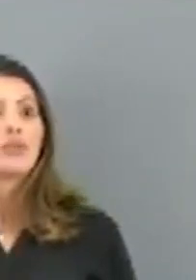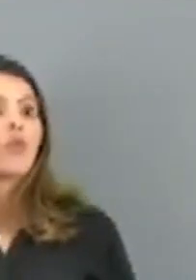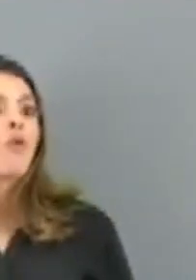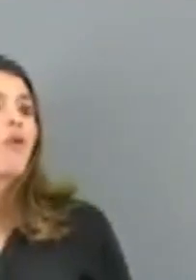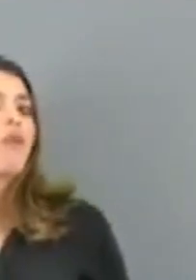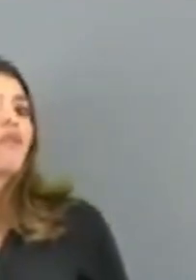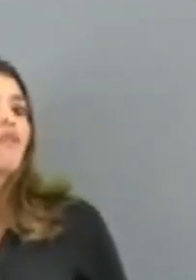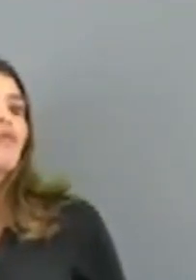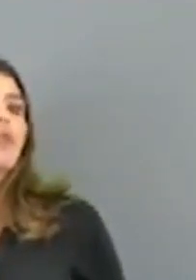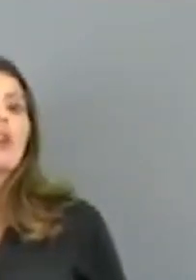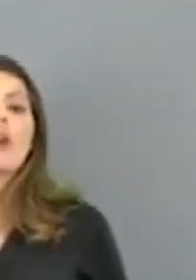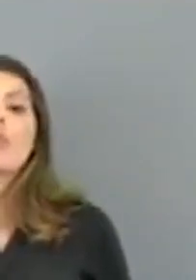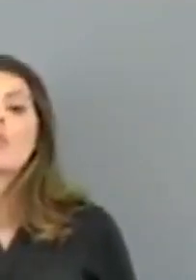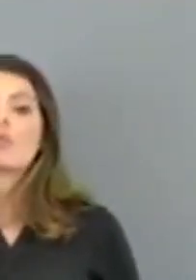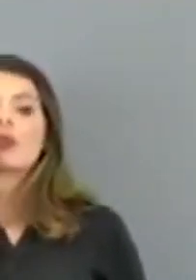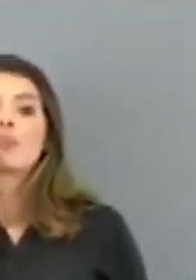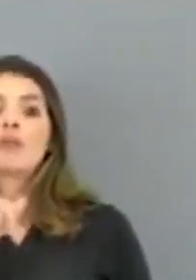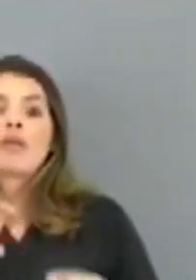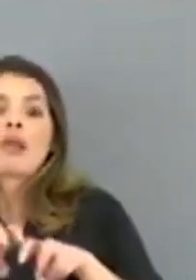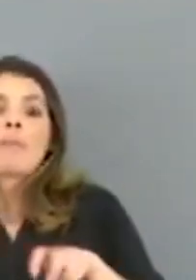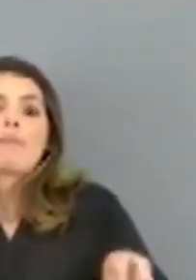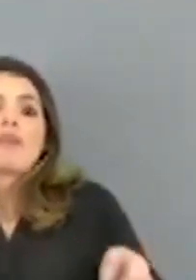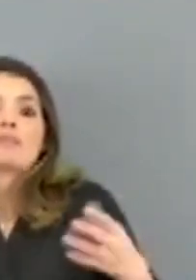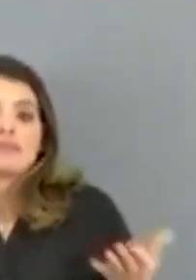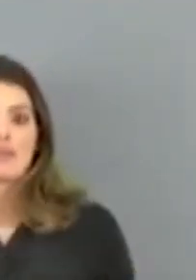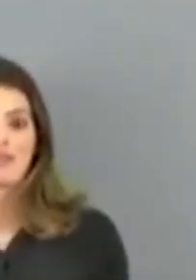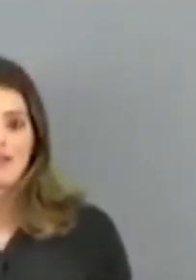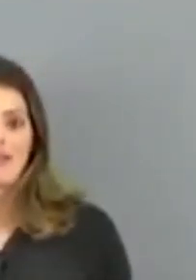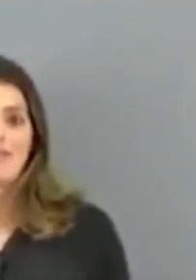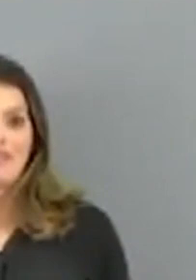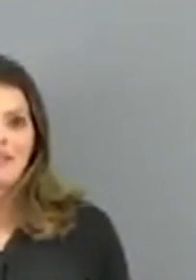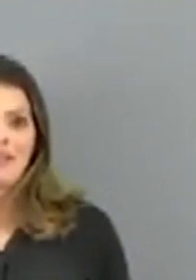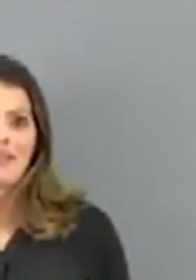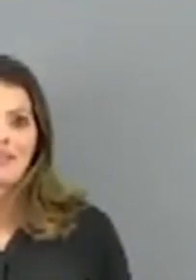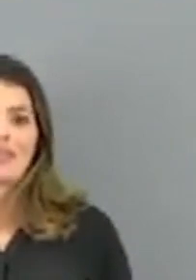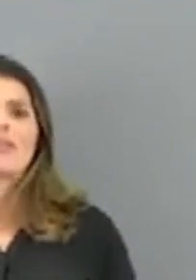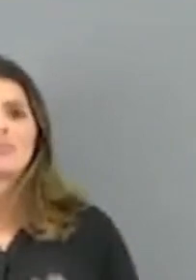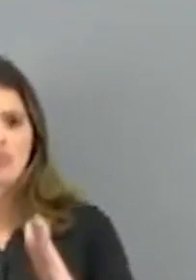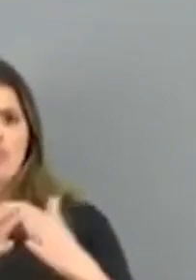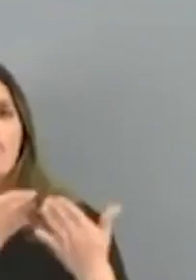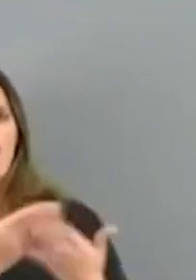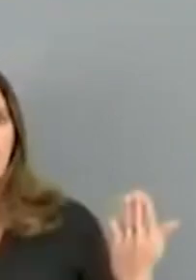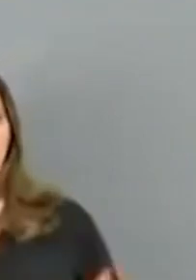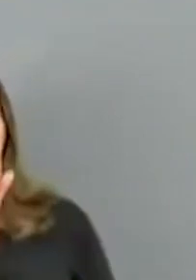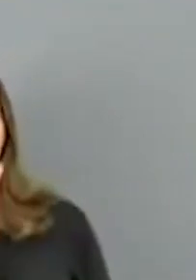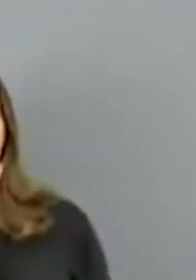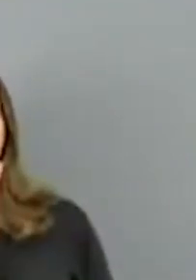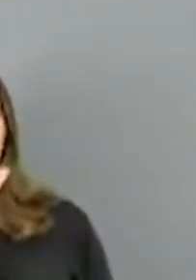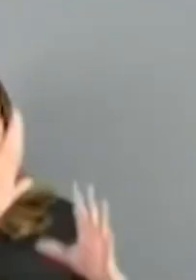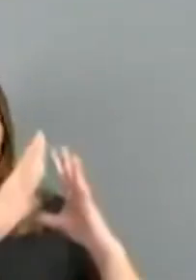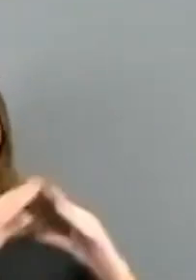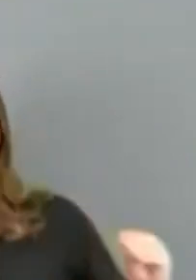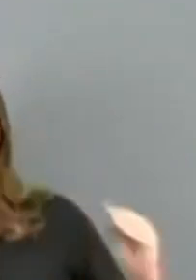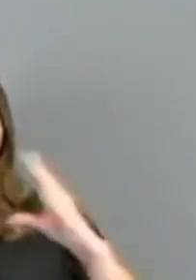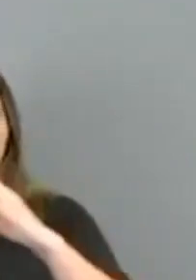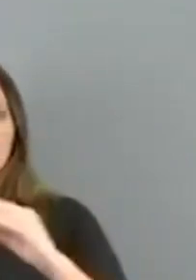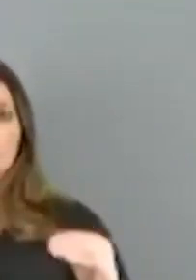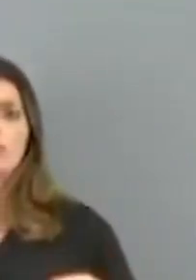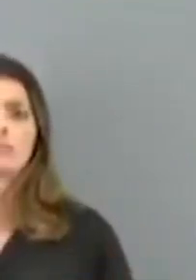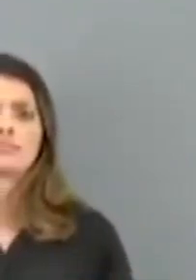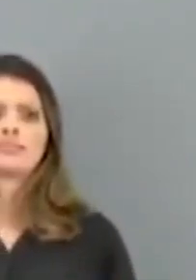meses. Abre aspas. O relatório final da CPI vai ser um passeio completo pelo Código Penal, ou melhor, um desfile